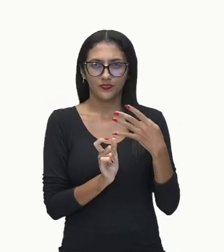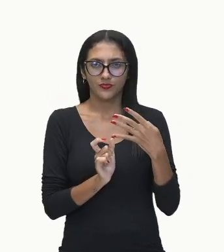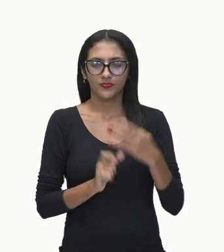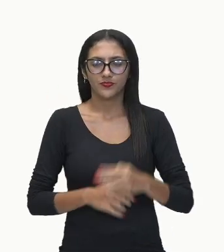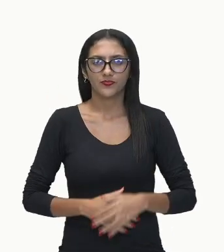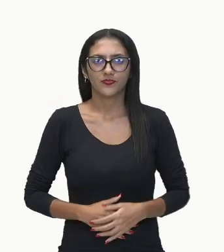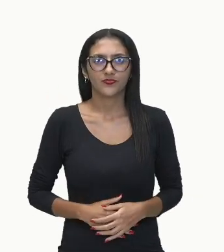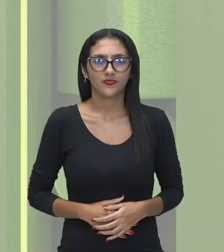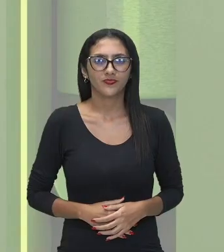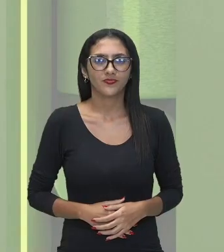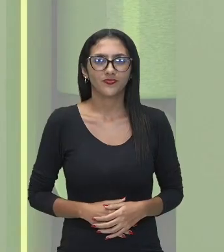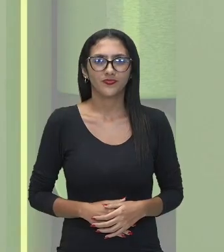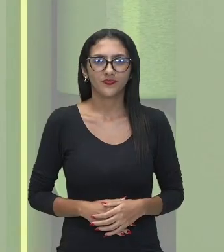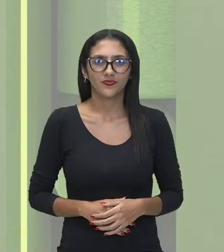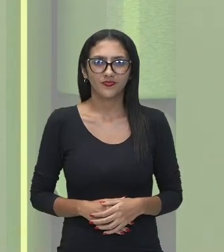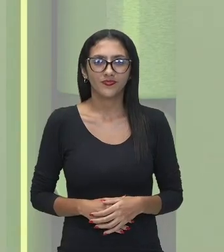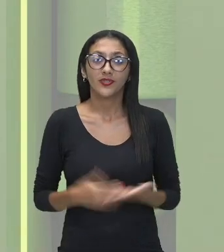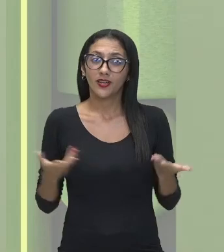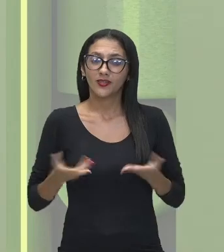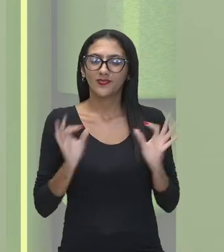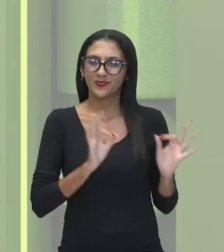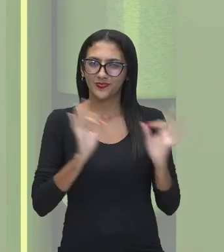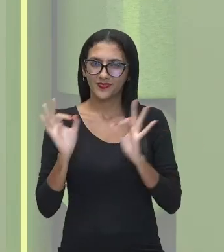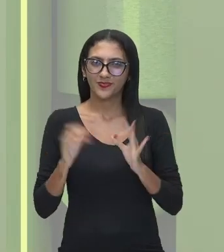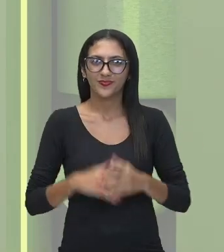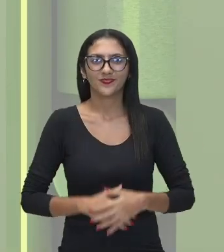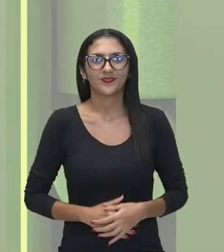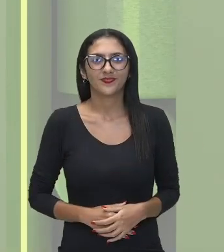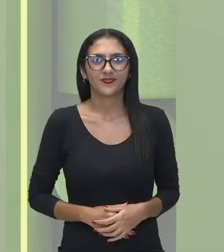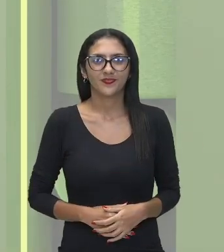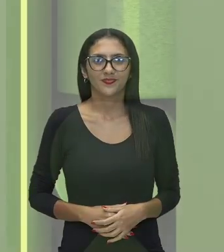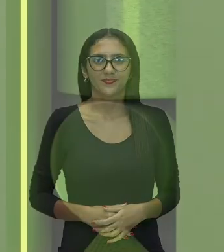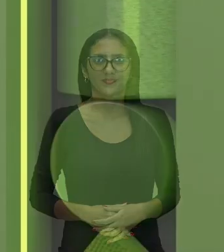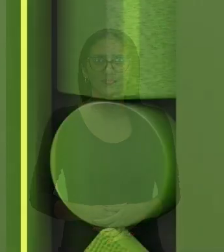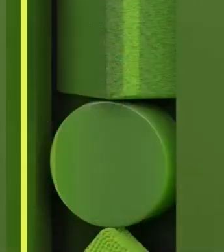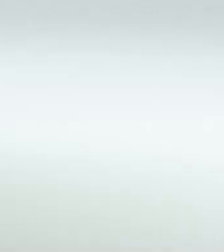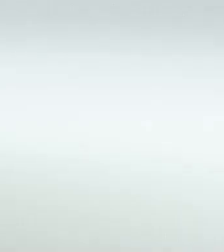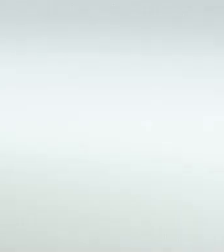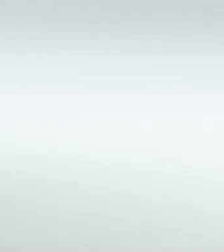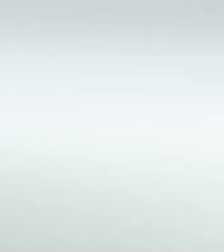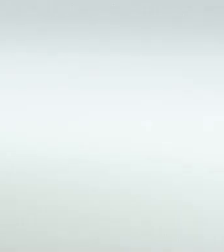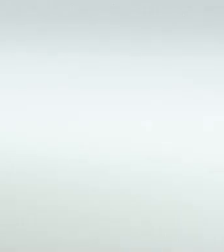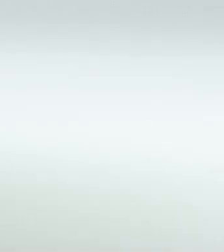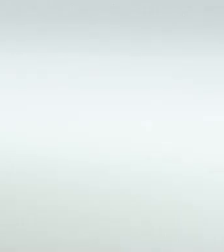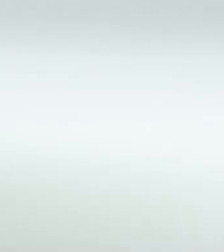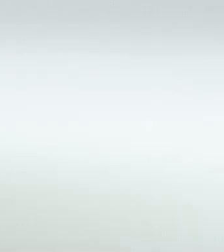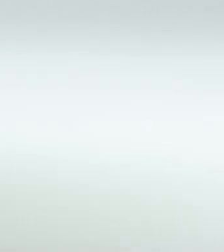hidrocarbonetos aromáticos. Então, agora vamos para a nossa aula.